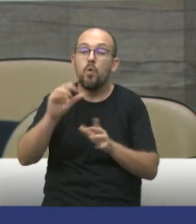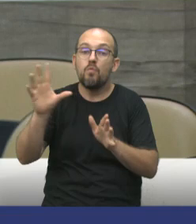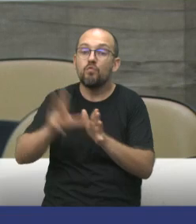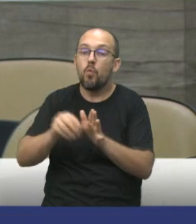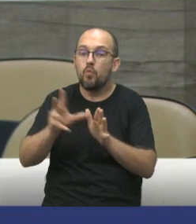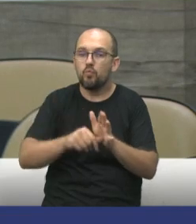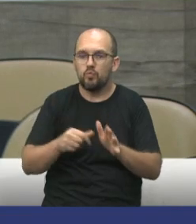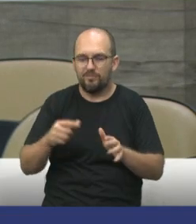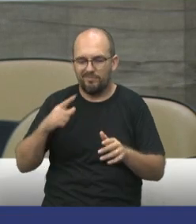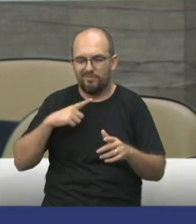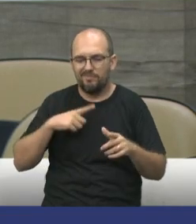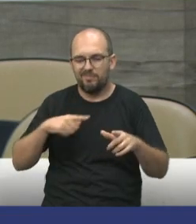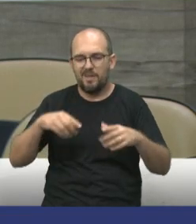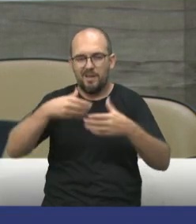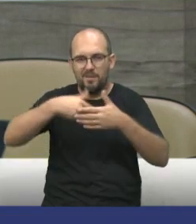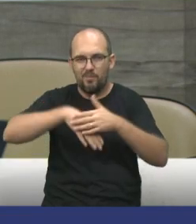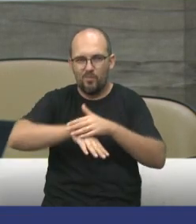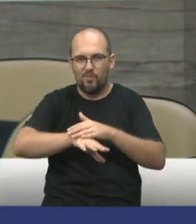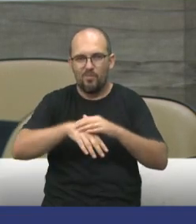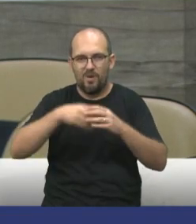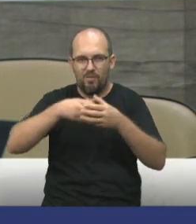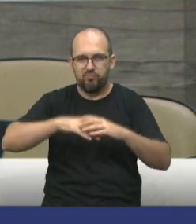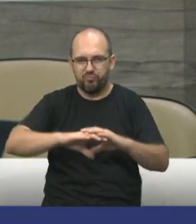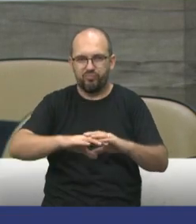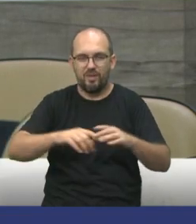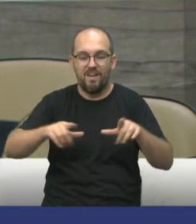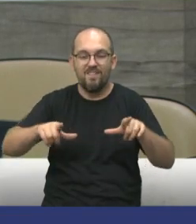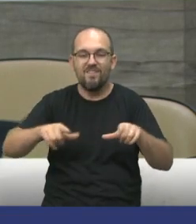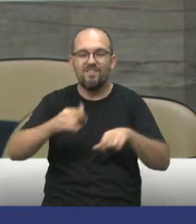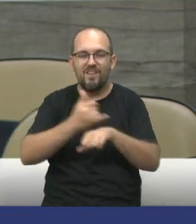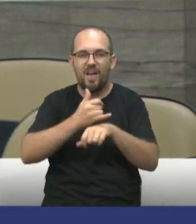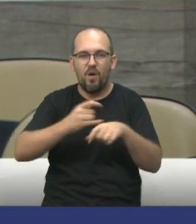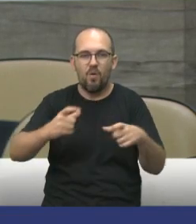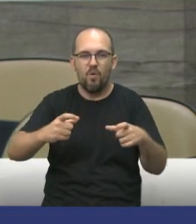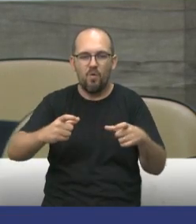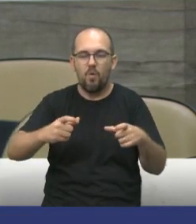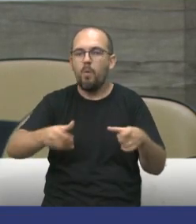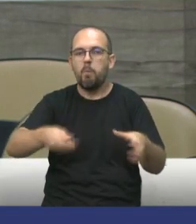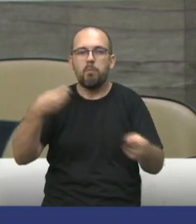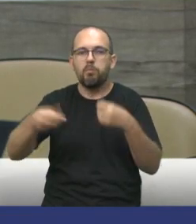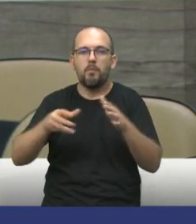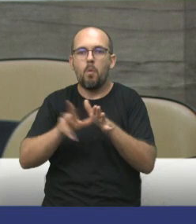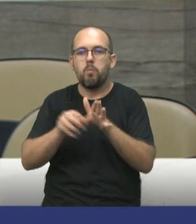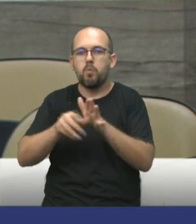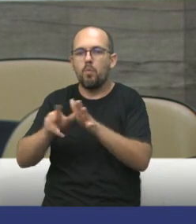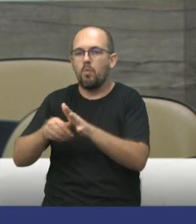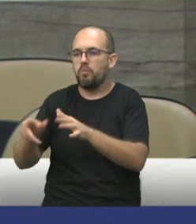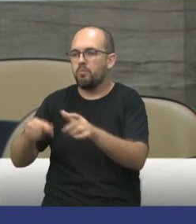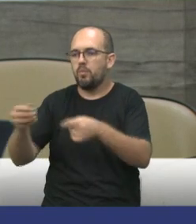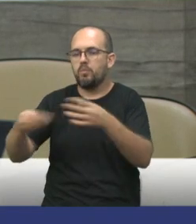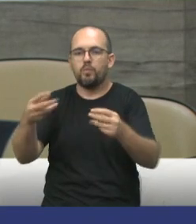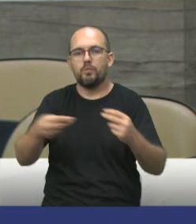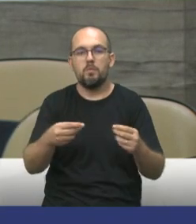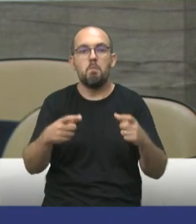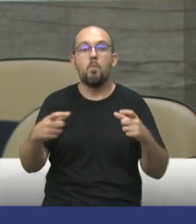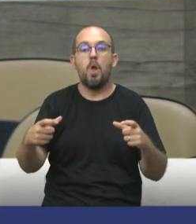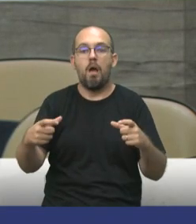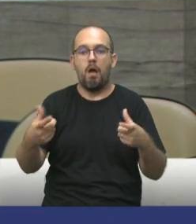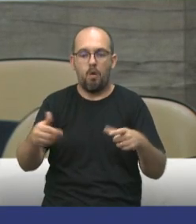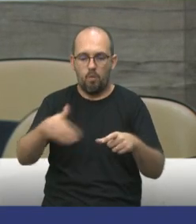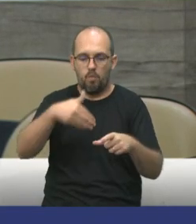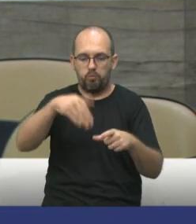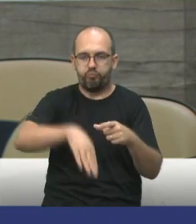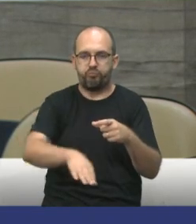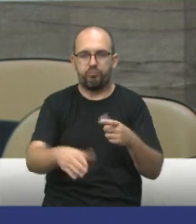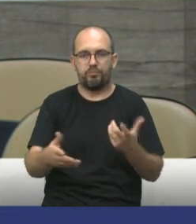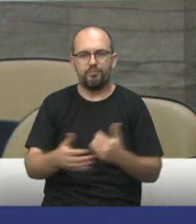lá nos bueiros. Todas as tampas foram furtadas, está um buraco. Hoje nós temos um pedaço do Jardim